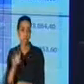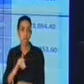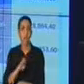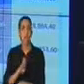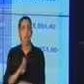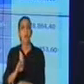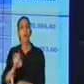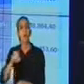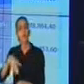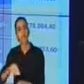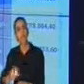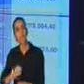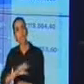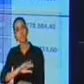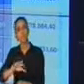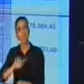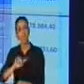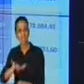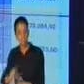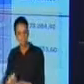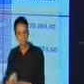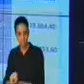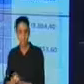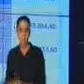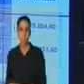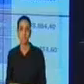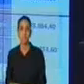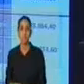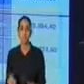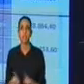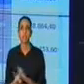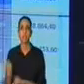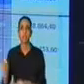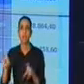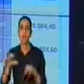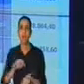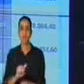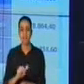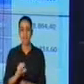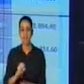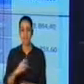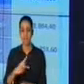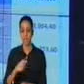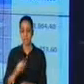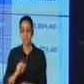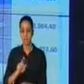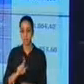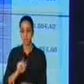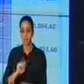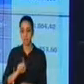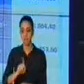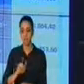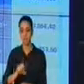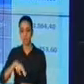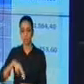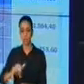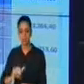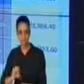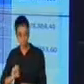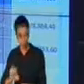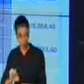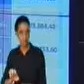ministros do Mercosul. Este caso é o caso da asparaginase, que vocês viram grandemente divulgado.